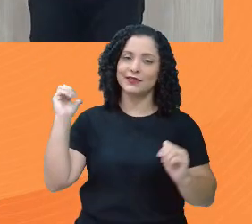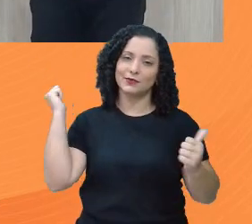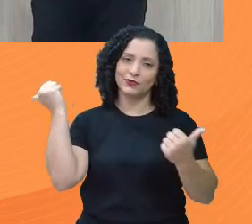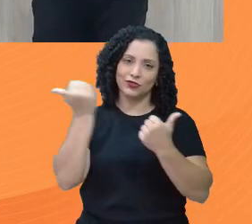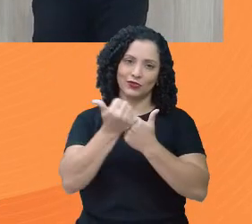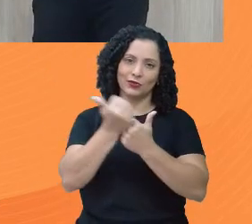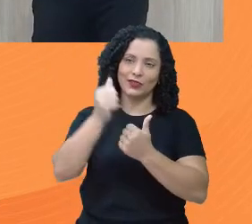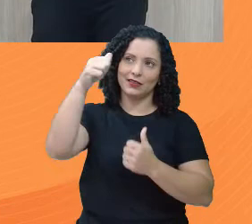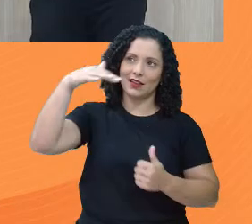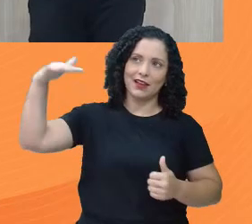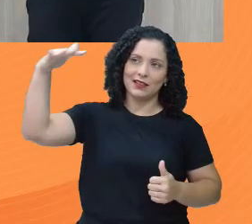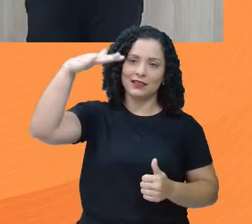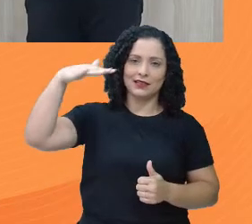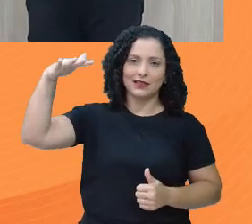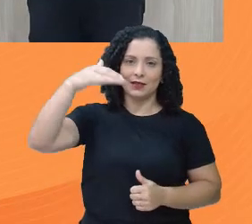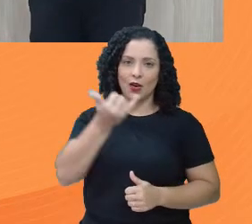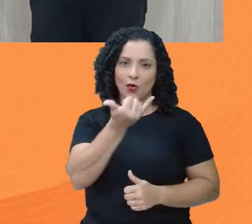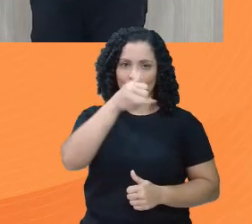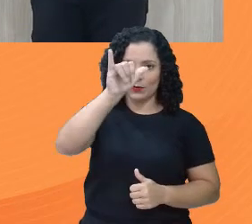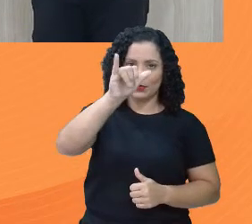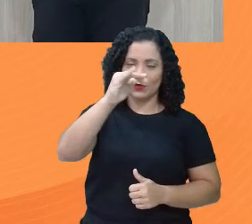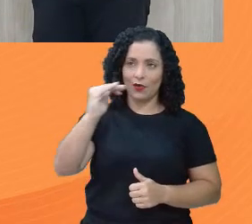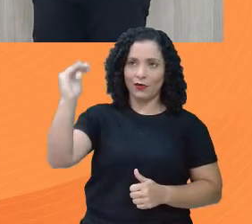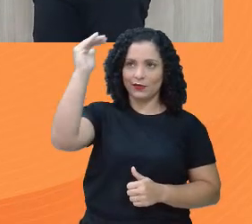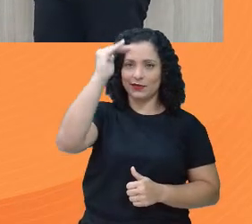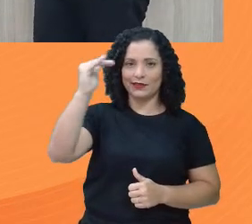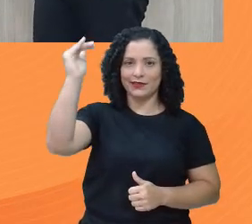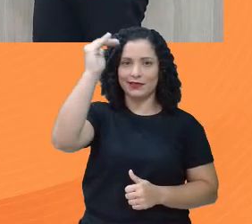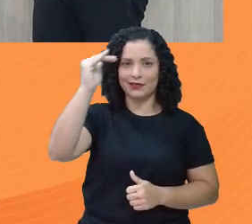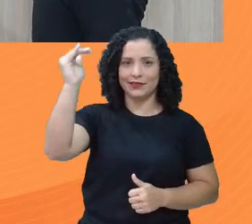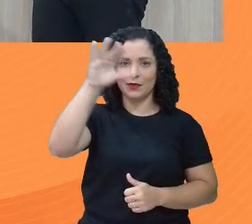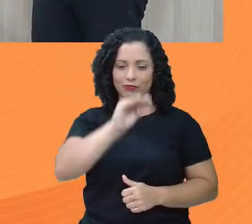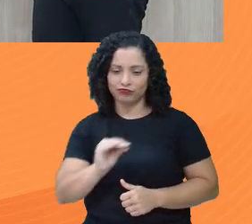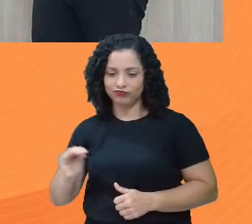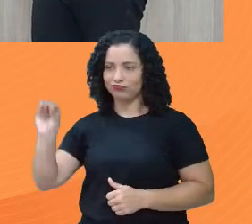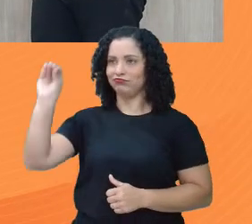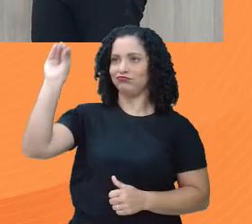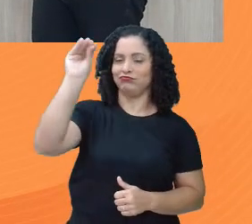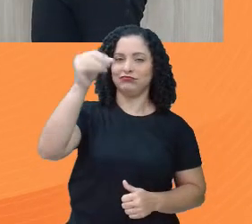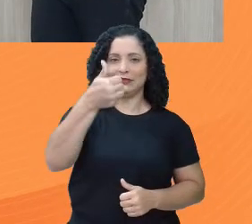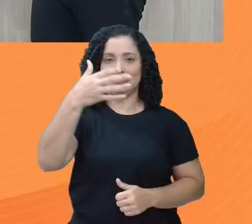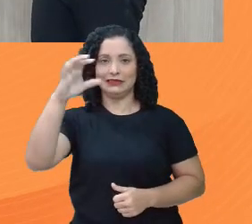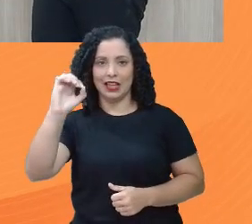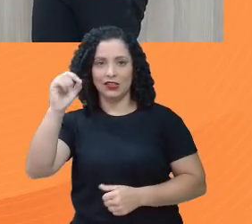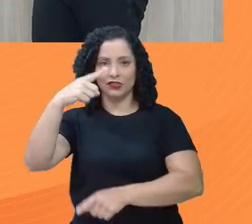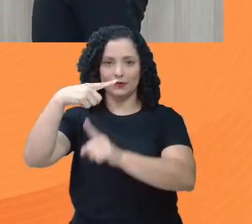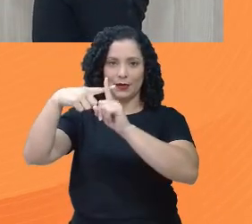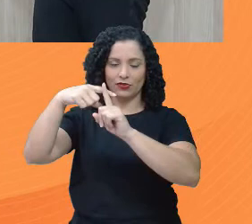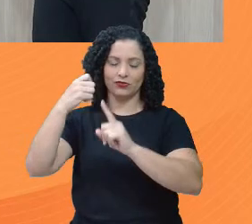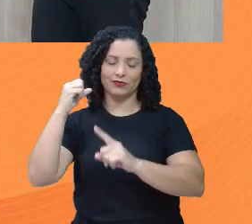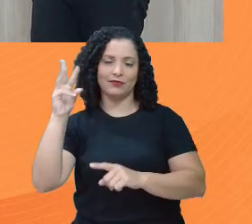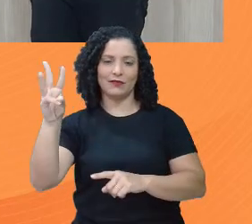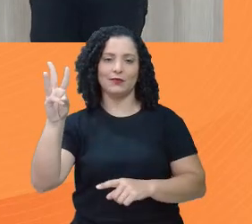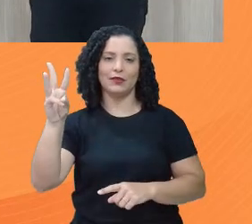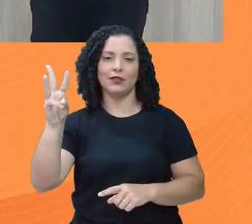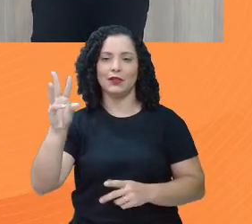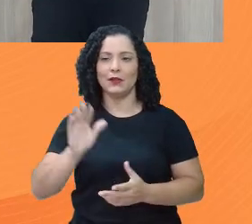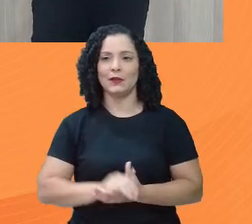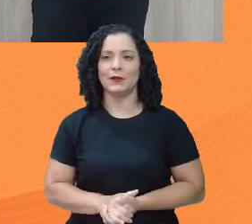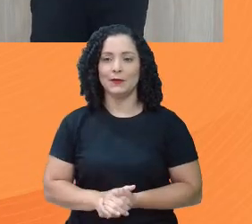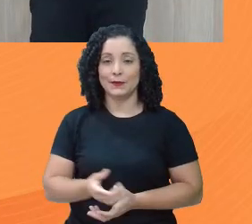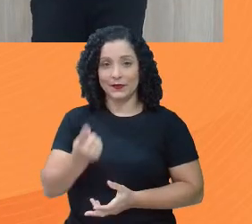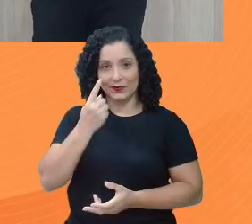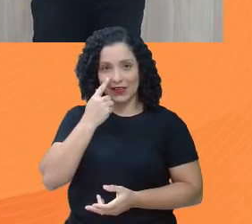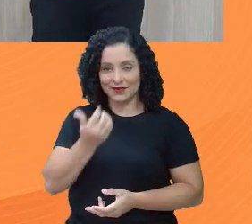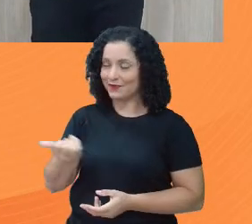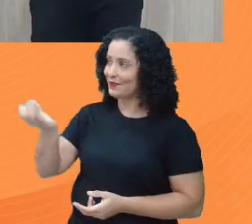lá em cima. No lugar daquele y lá de cima, eu vou estar colocando aí 10 mais w. Então, vamos ver aí como é que